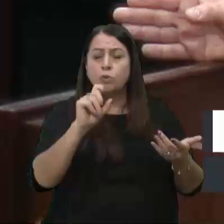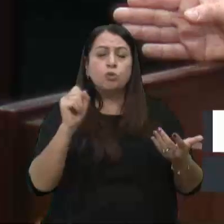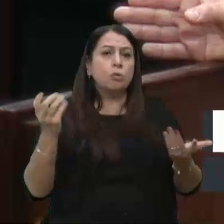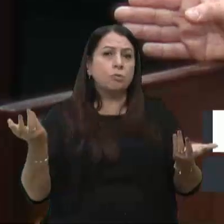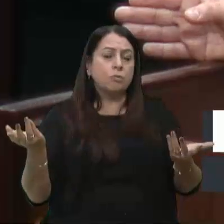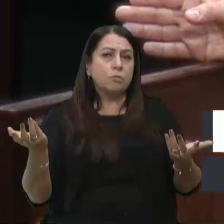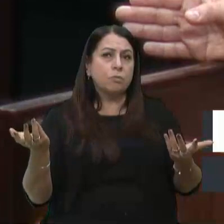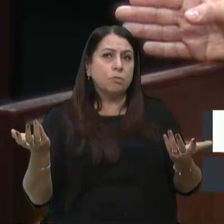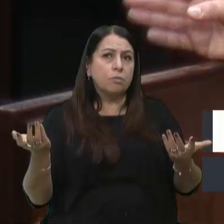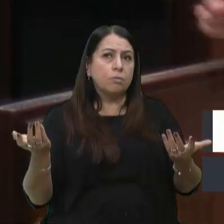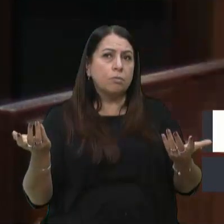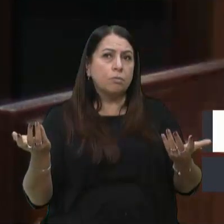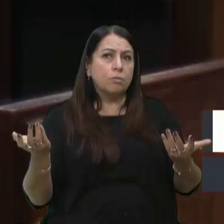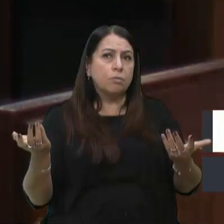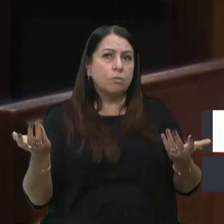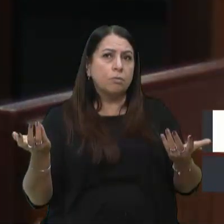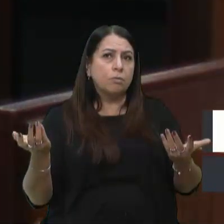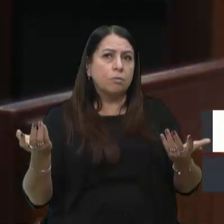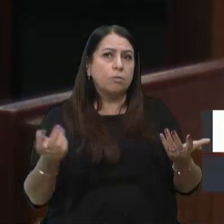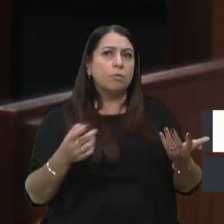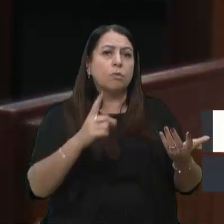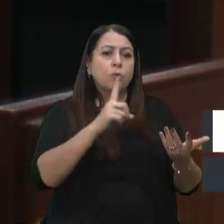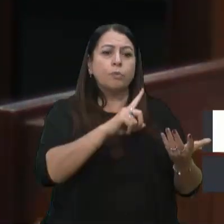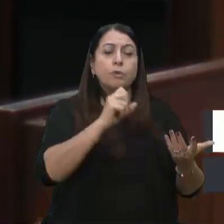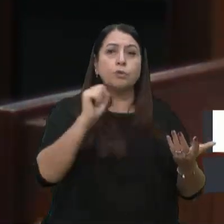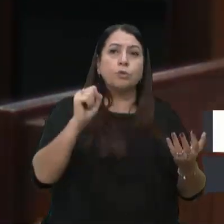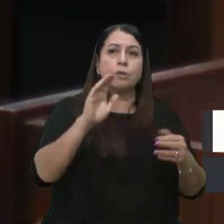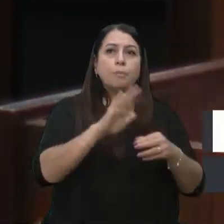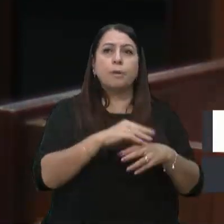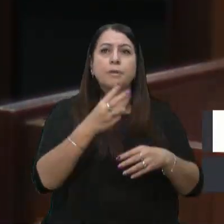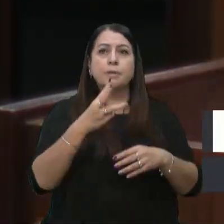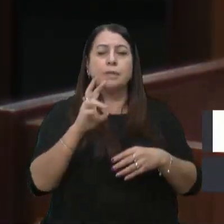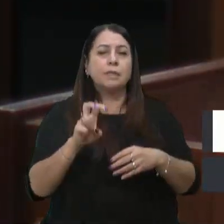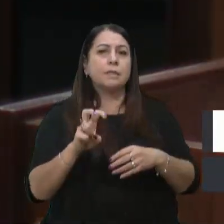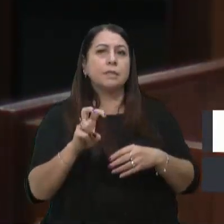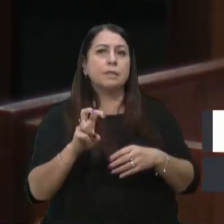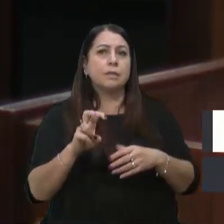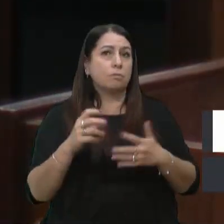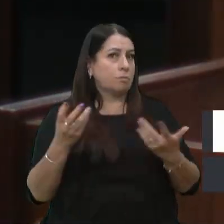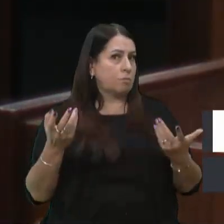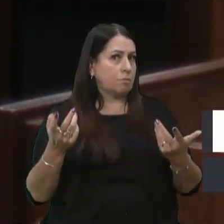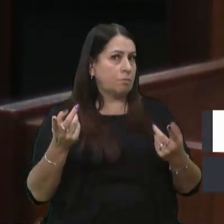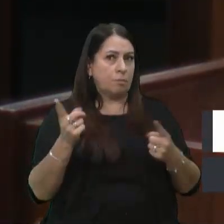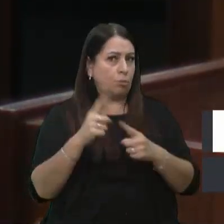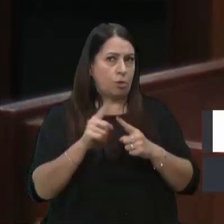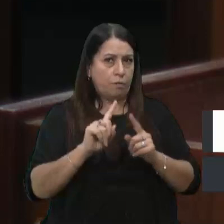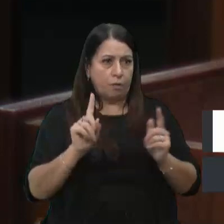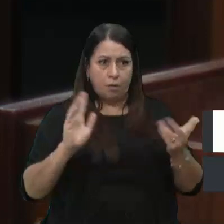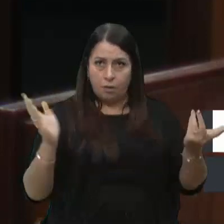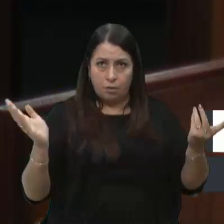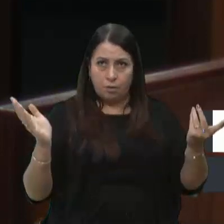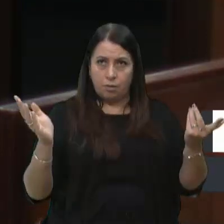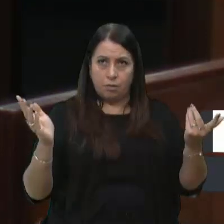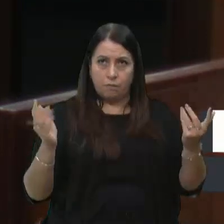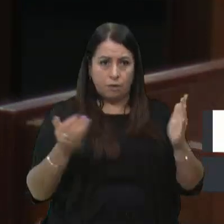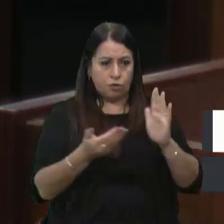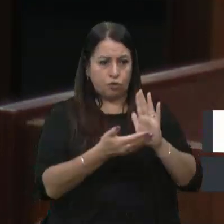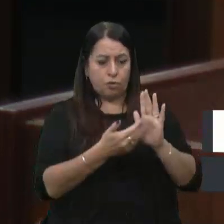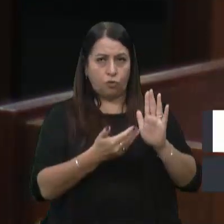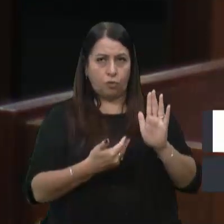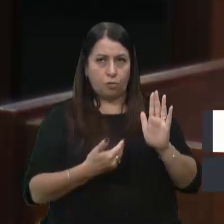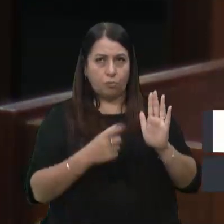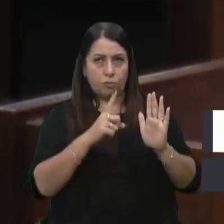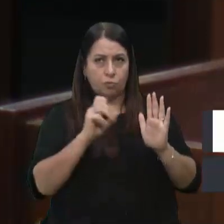118 ou serão 118 mais 35 que era o que a gente porque não vai ser vai ser subtraído esse número